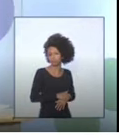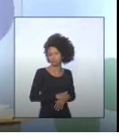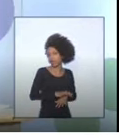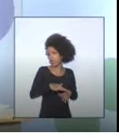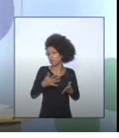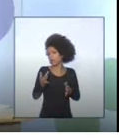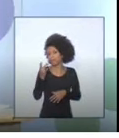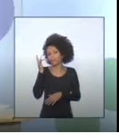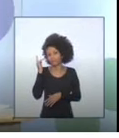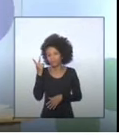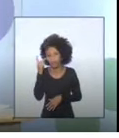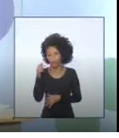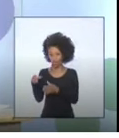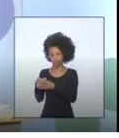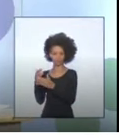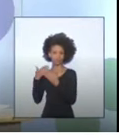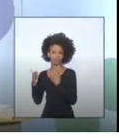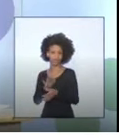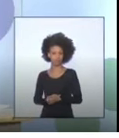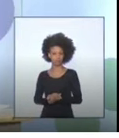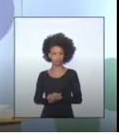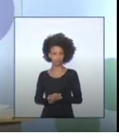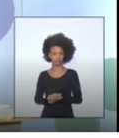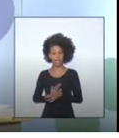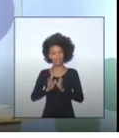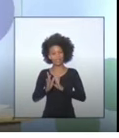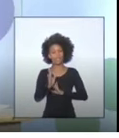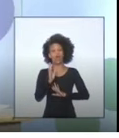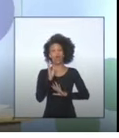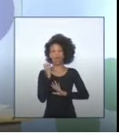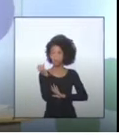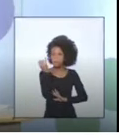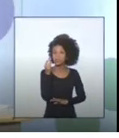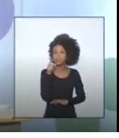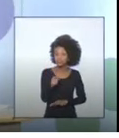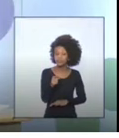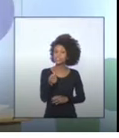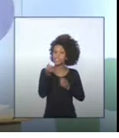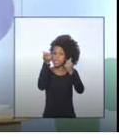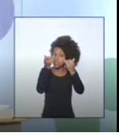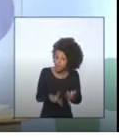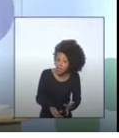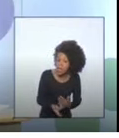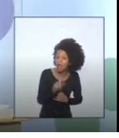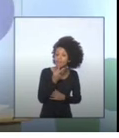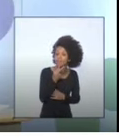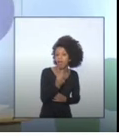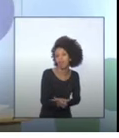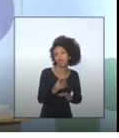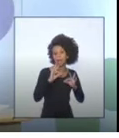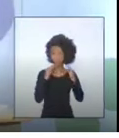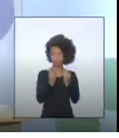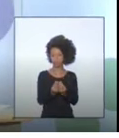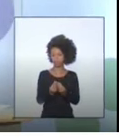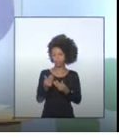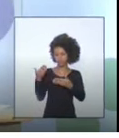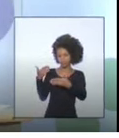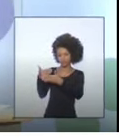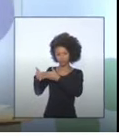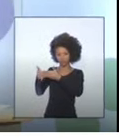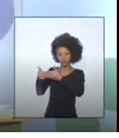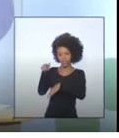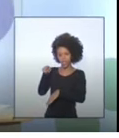realmente converse com alguém da família. Se ocorrer nas redes sociais, faça o bloqueio dessa pessoa para que ela possa ser